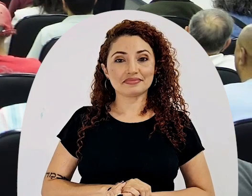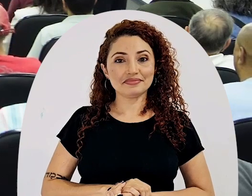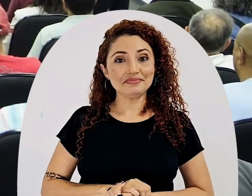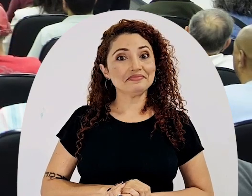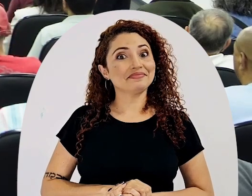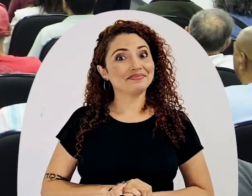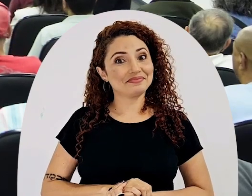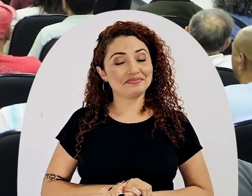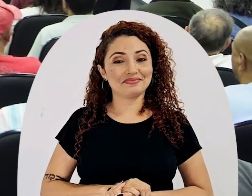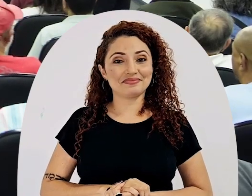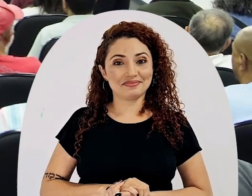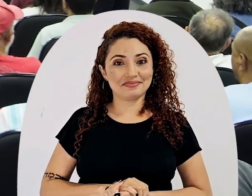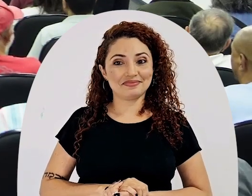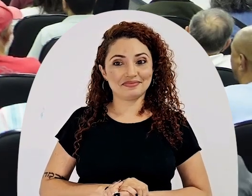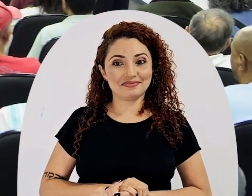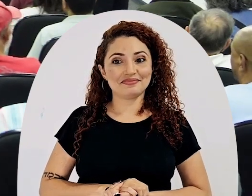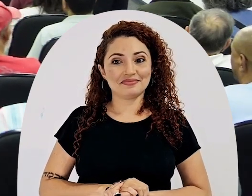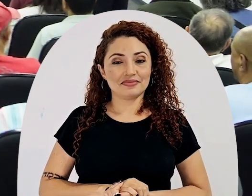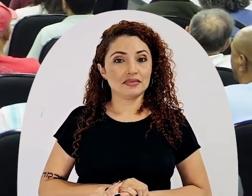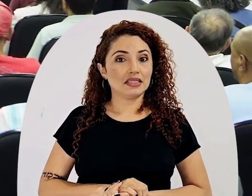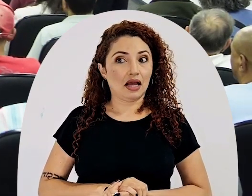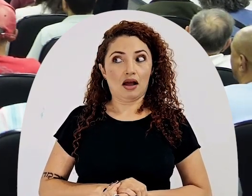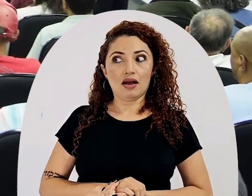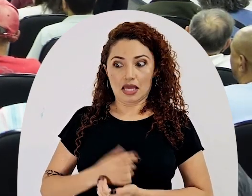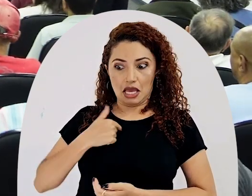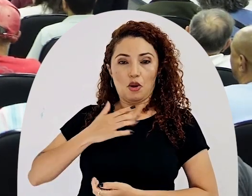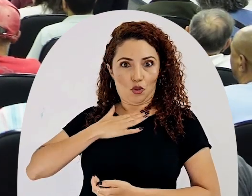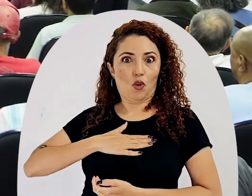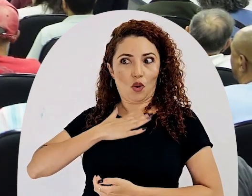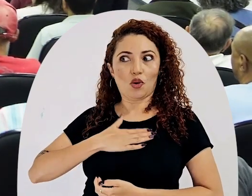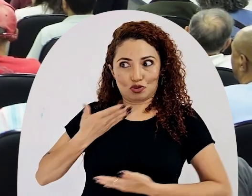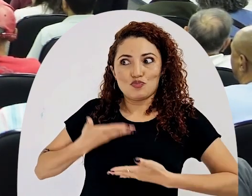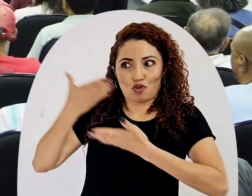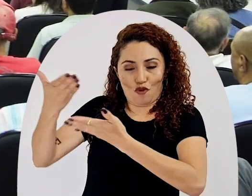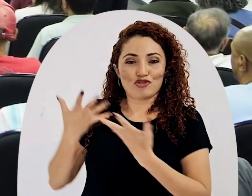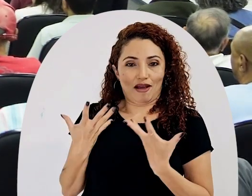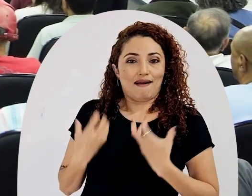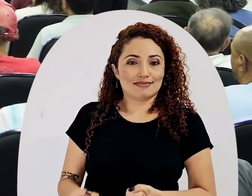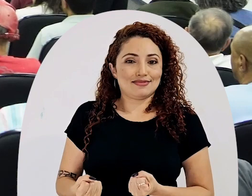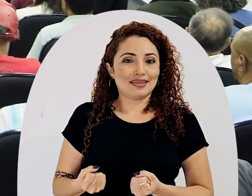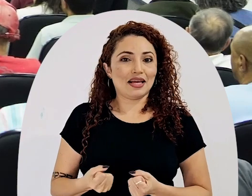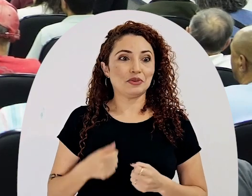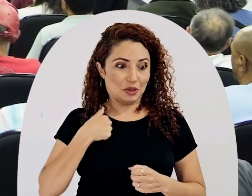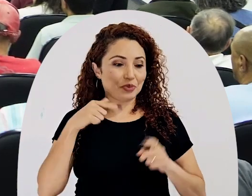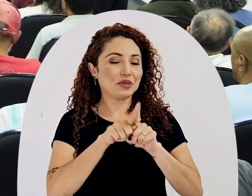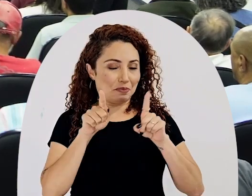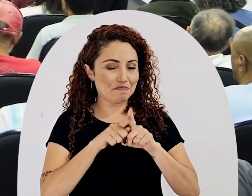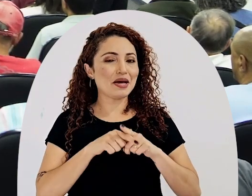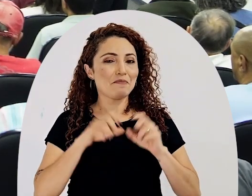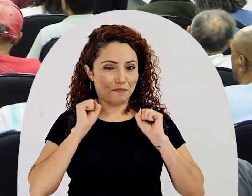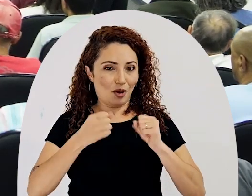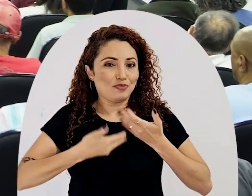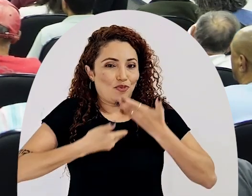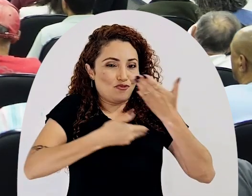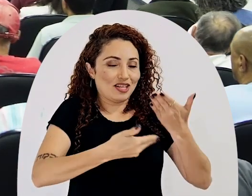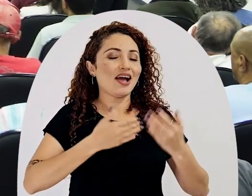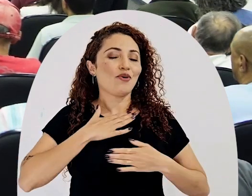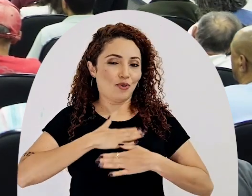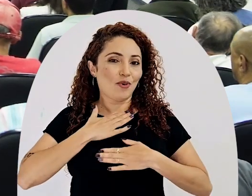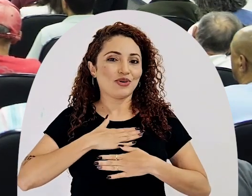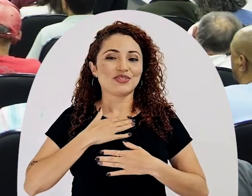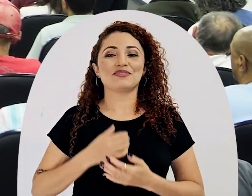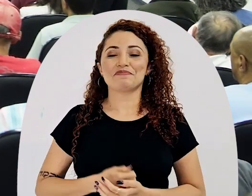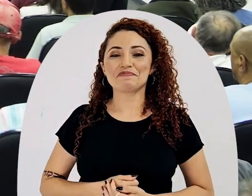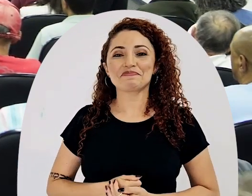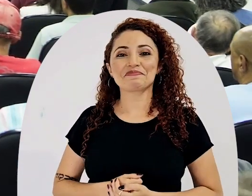Pode me convidar que eu gosto, viu? Eu também gosto. Bom, pode me convidar que eu também gosto. Algo importante também, a Dan estava falando sobre